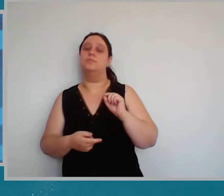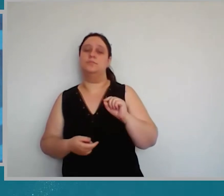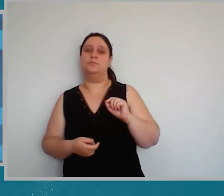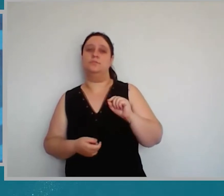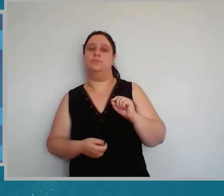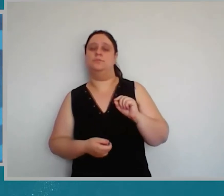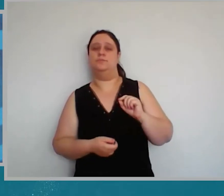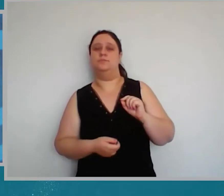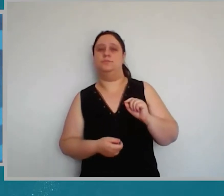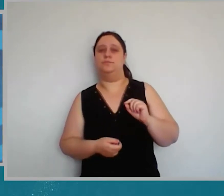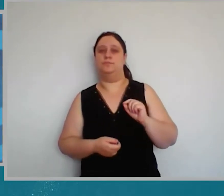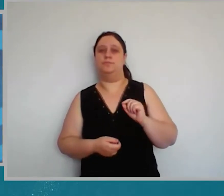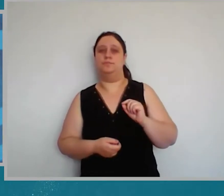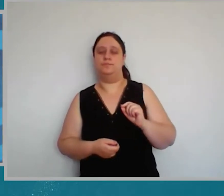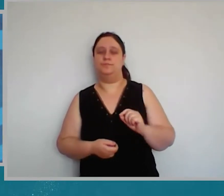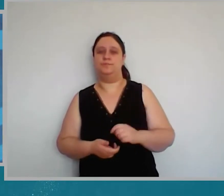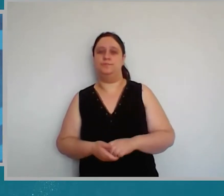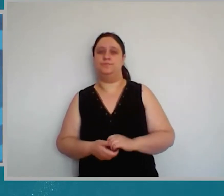há